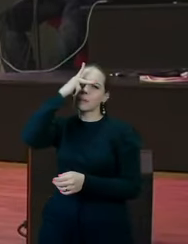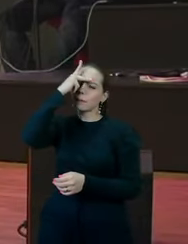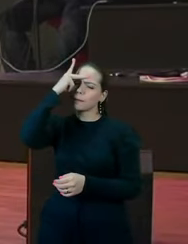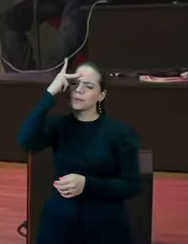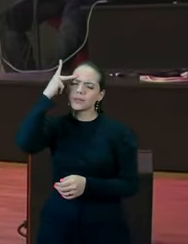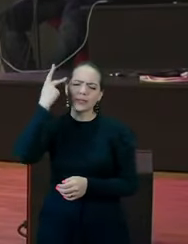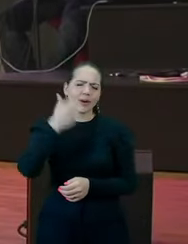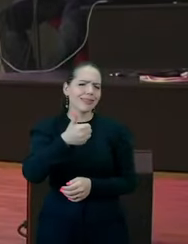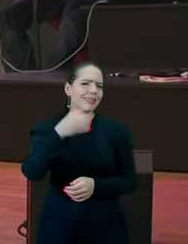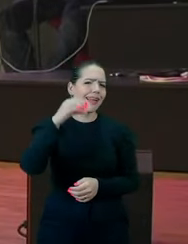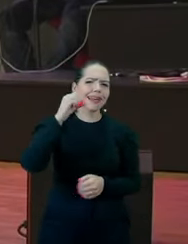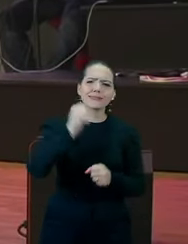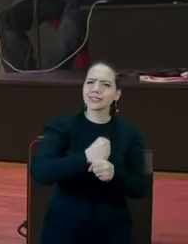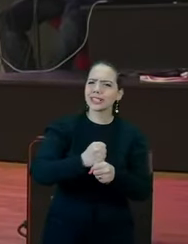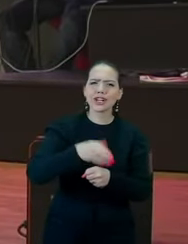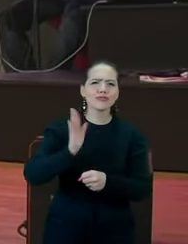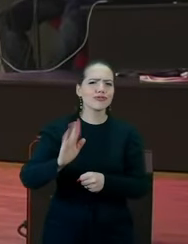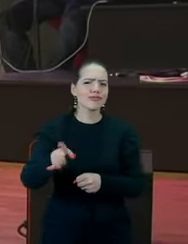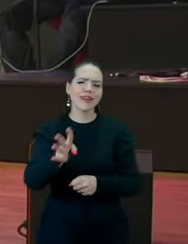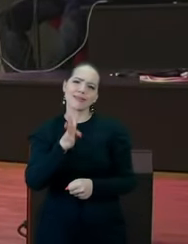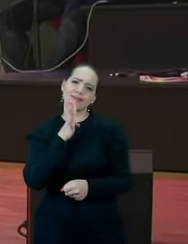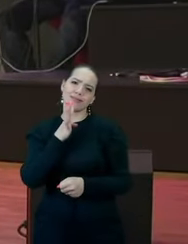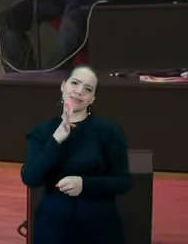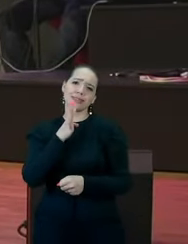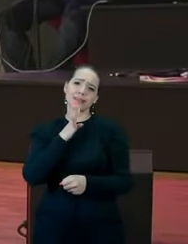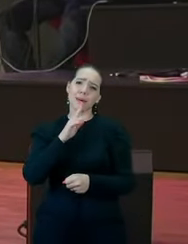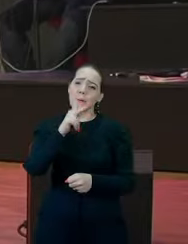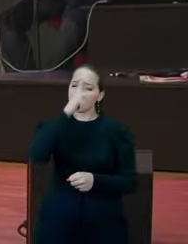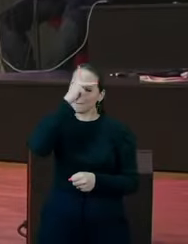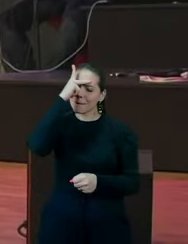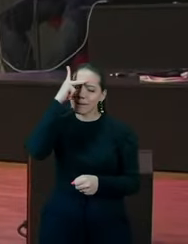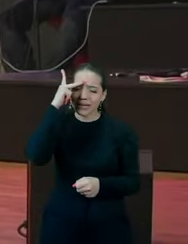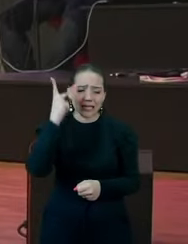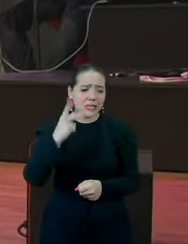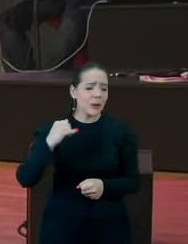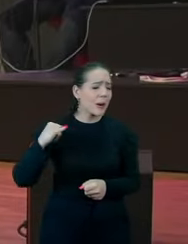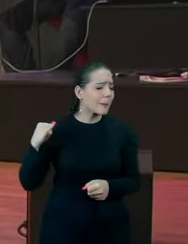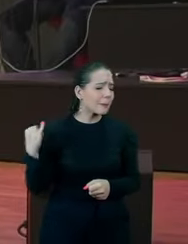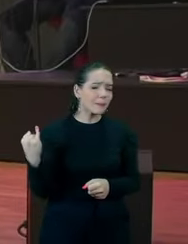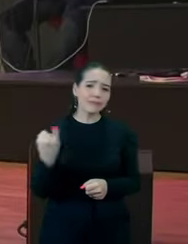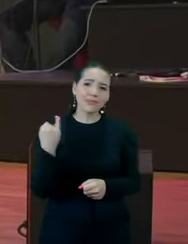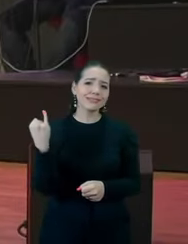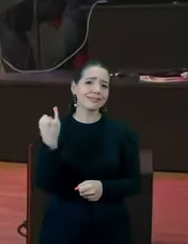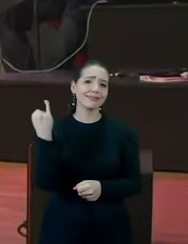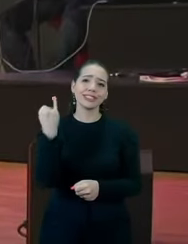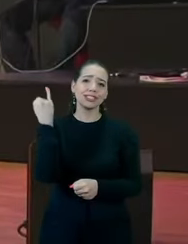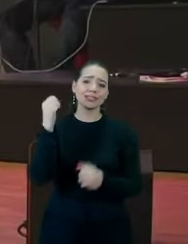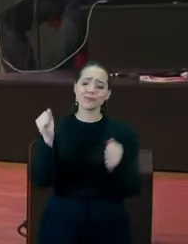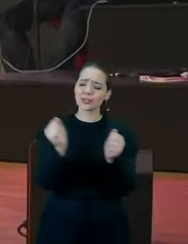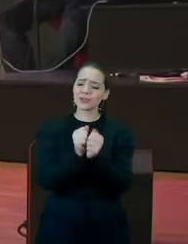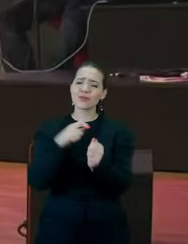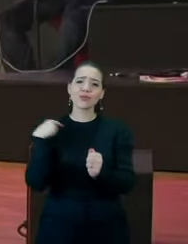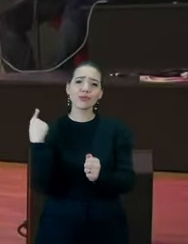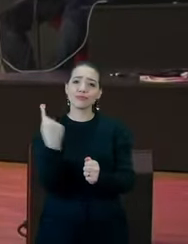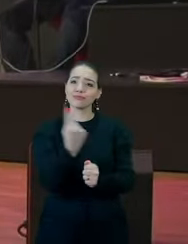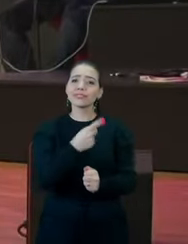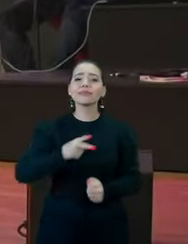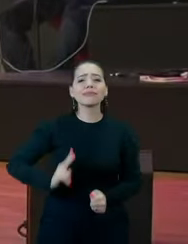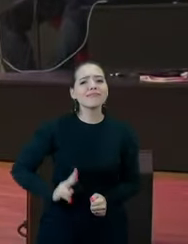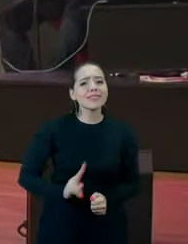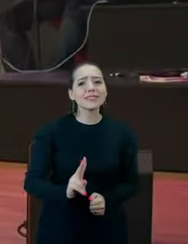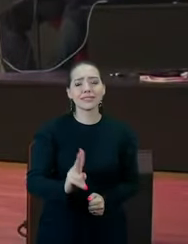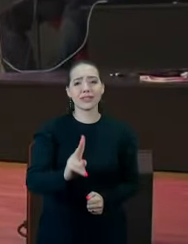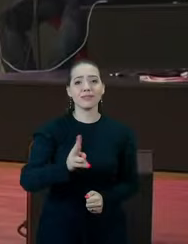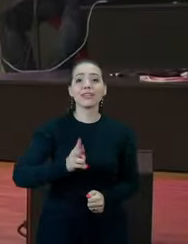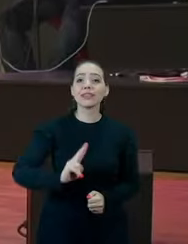são fundamentais na nossa construção, nos lugares que nós estamos. Elas são importantíssimas para nós. Eu glorifiquei o nome do Senhor por